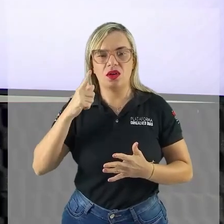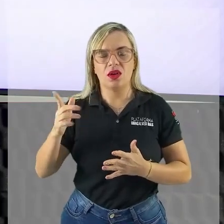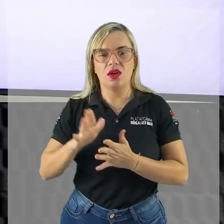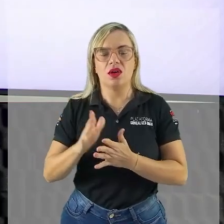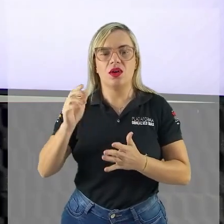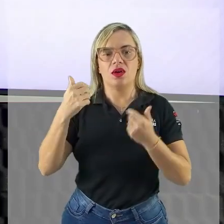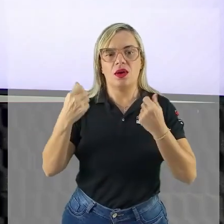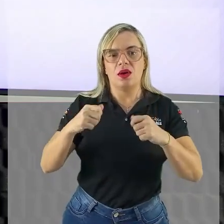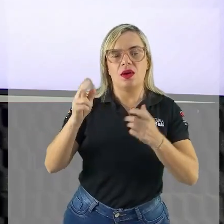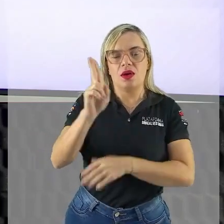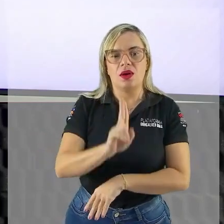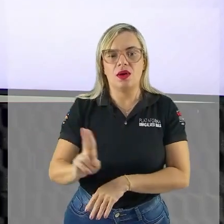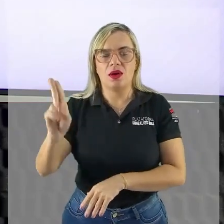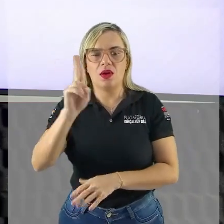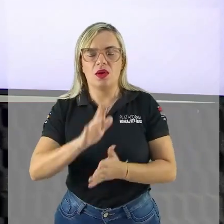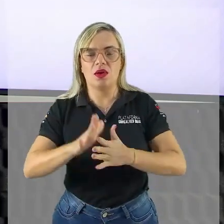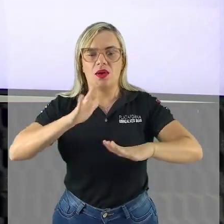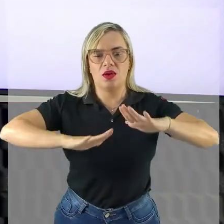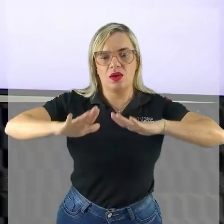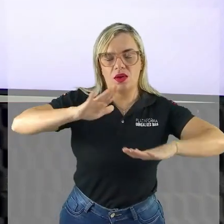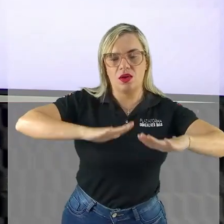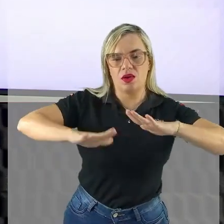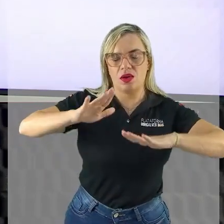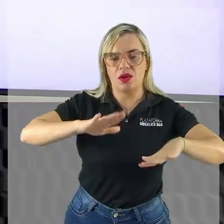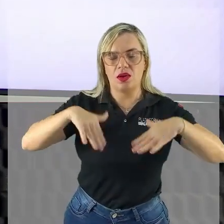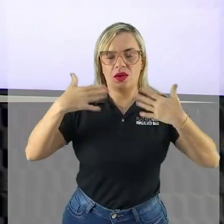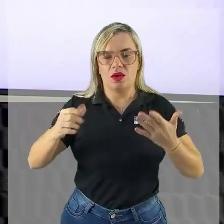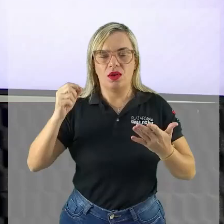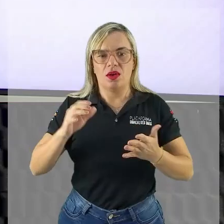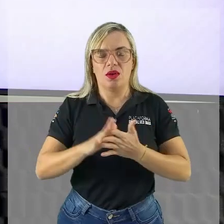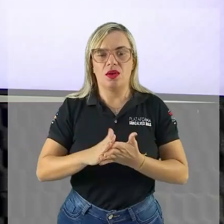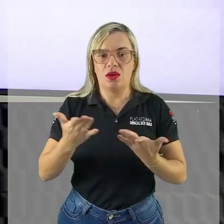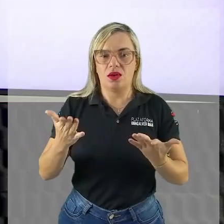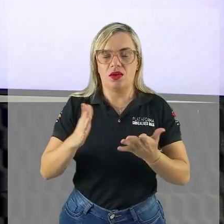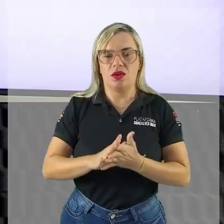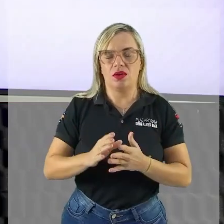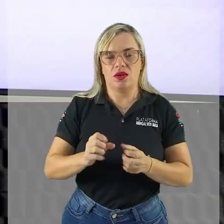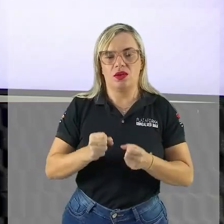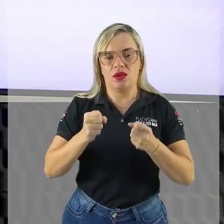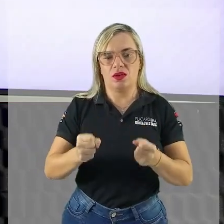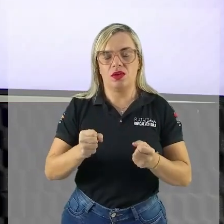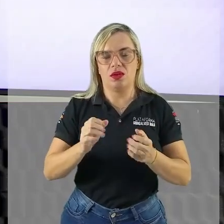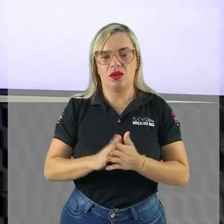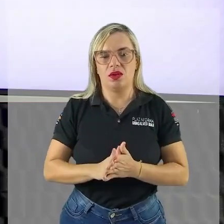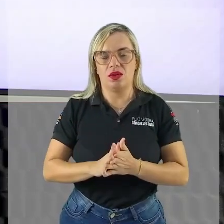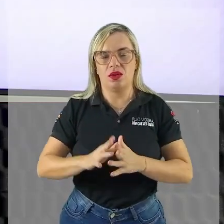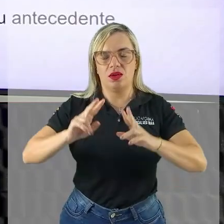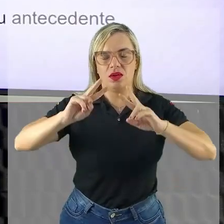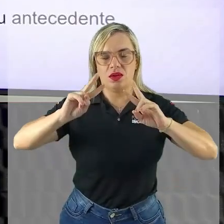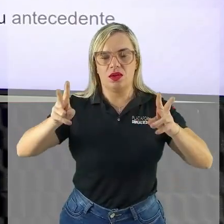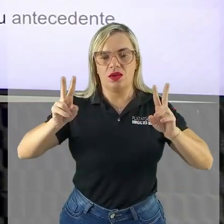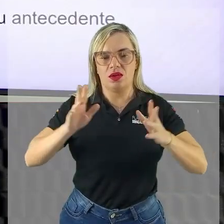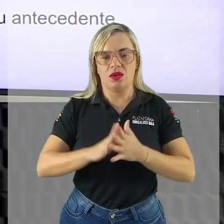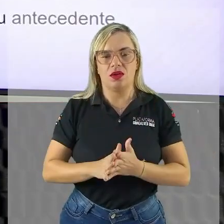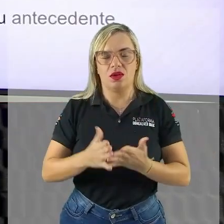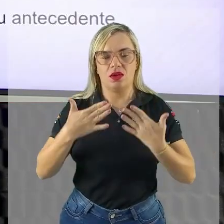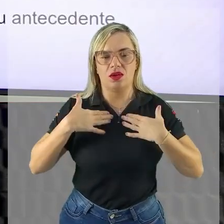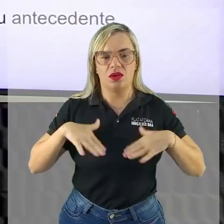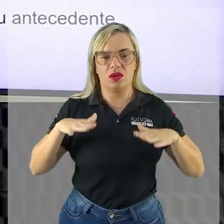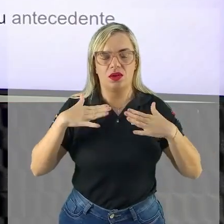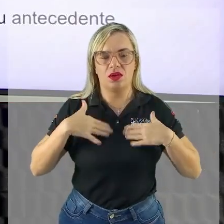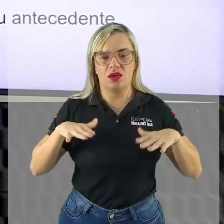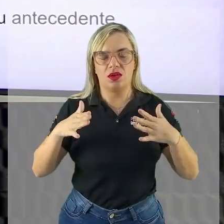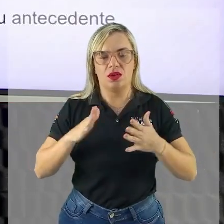precisa ser usado com cautela, com parcimônia, tá? De preferência entre aspas, tá bom? Tranquilo, gente?